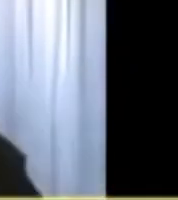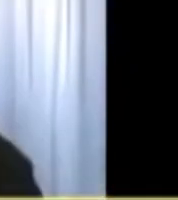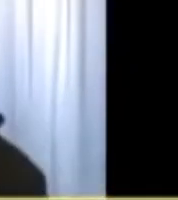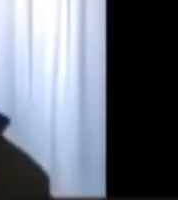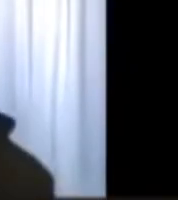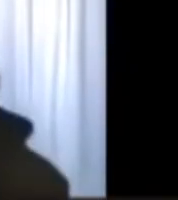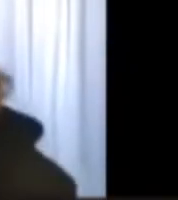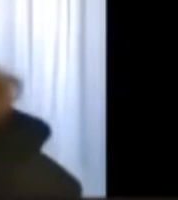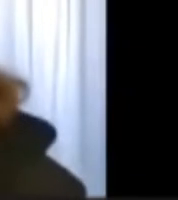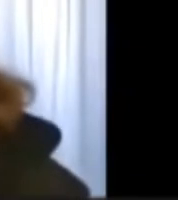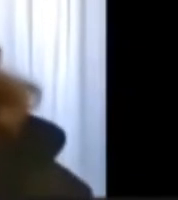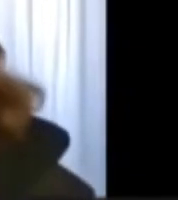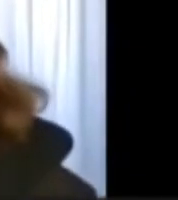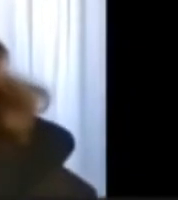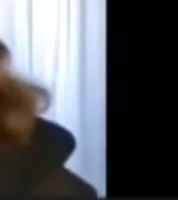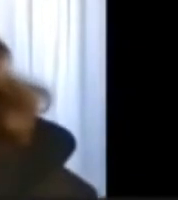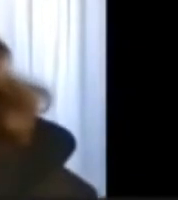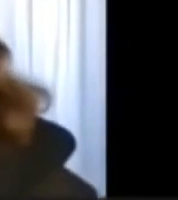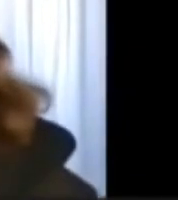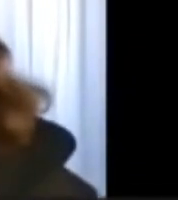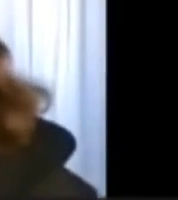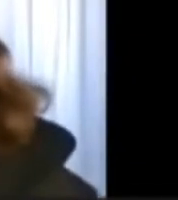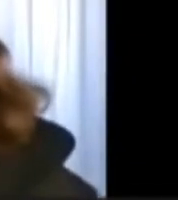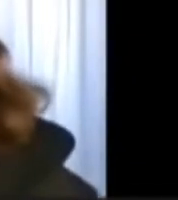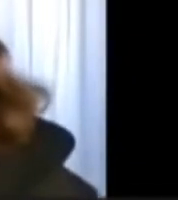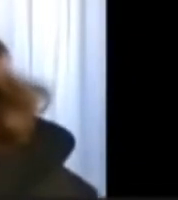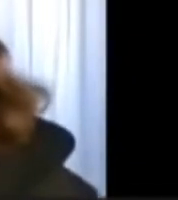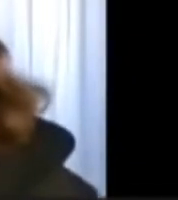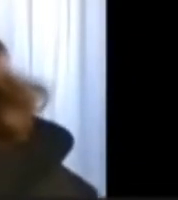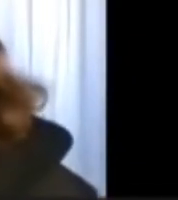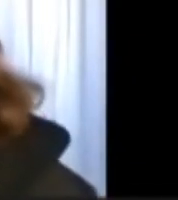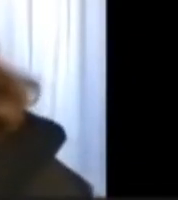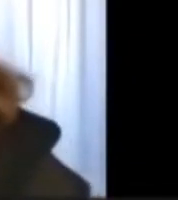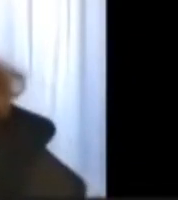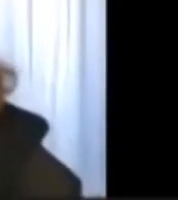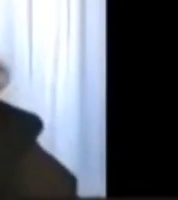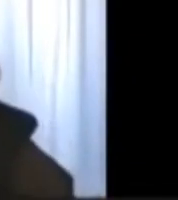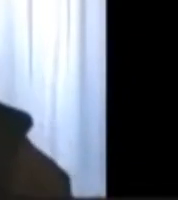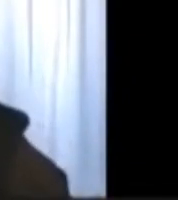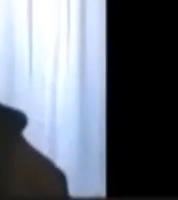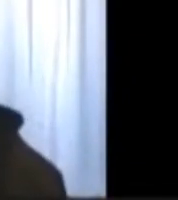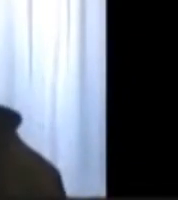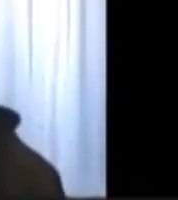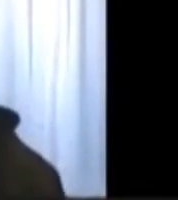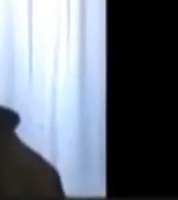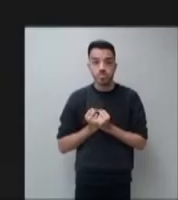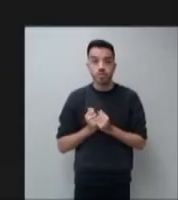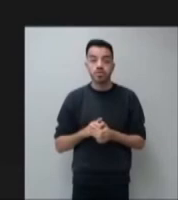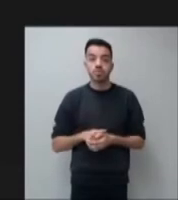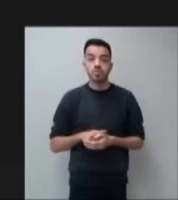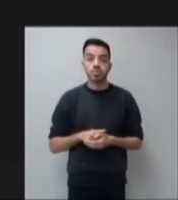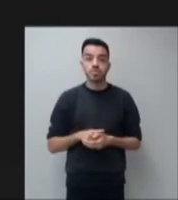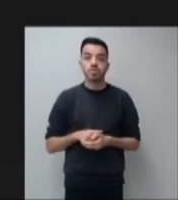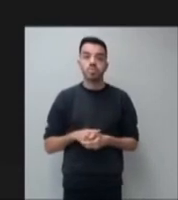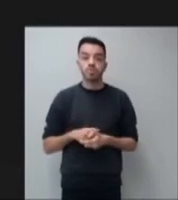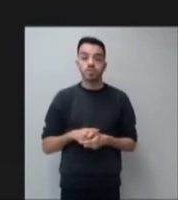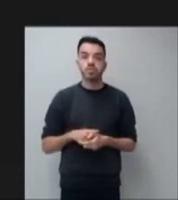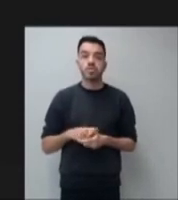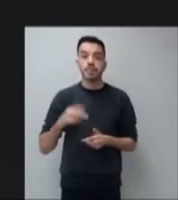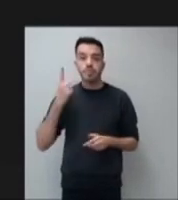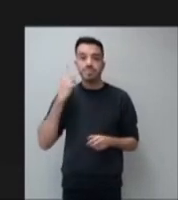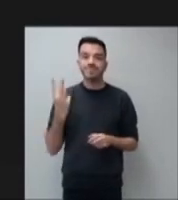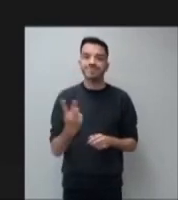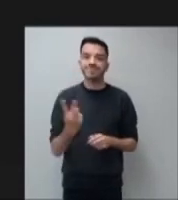prazo de 72 horas após a compra. Ao manter a indenização coletiva em R$ 150 mil, os ministros destacaram